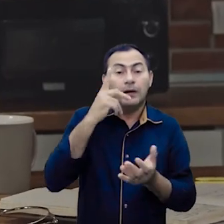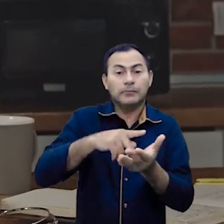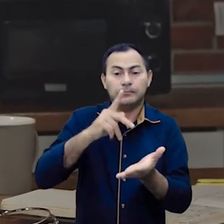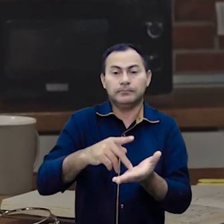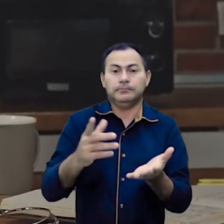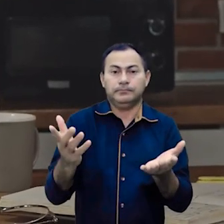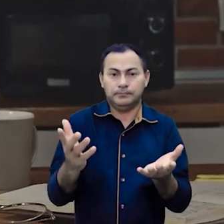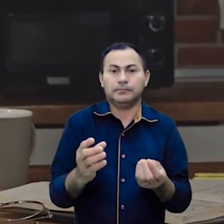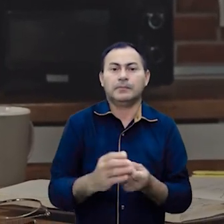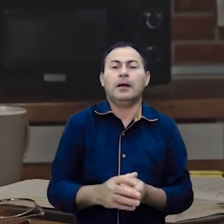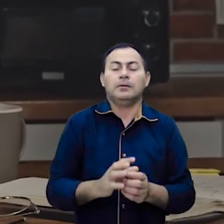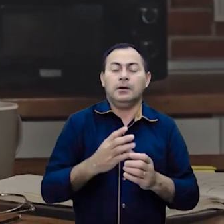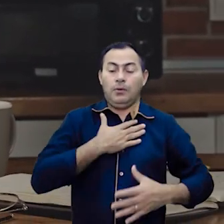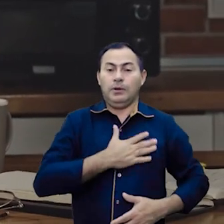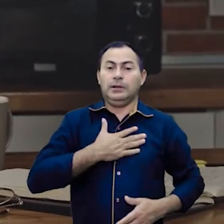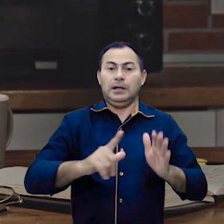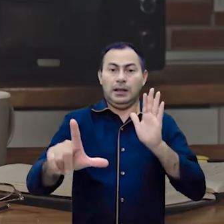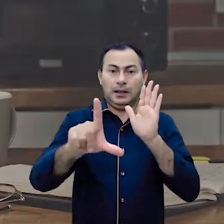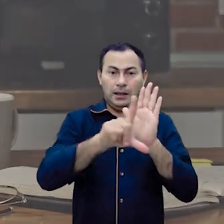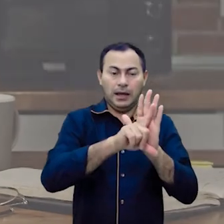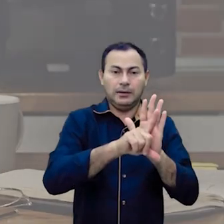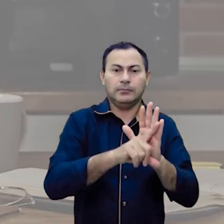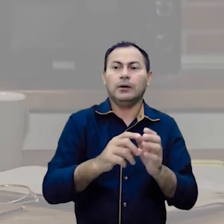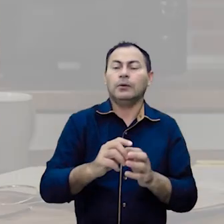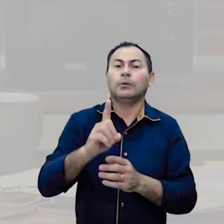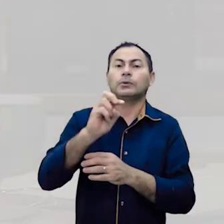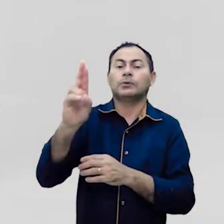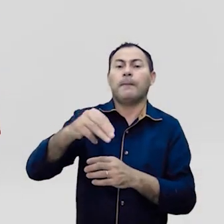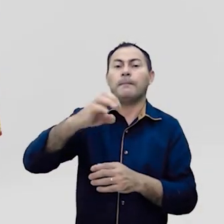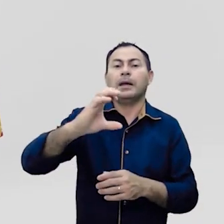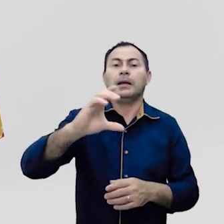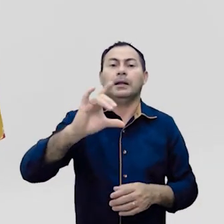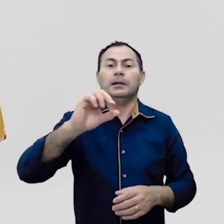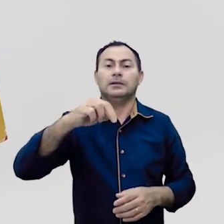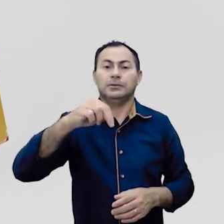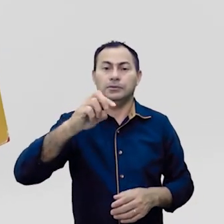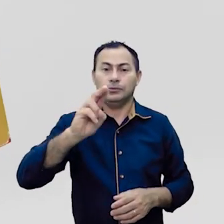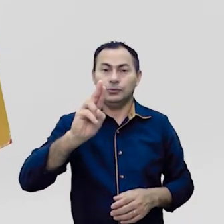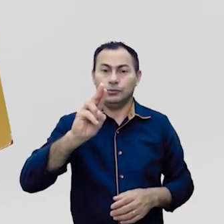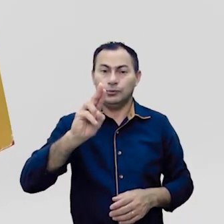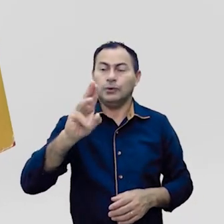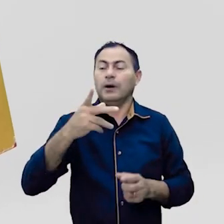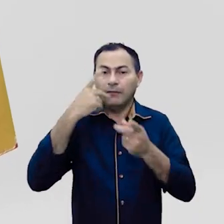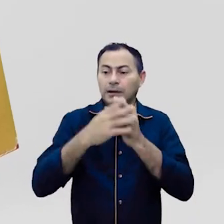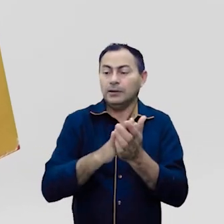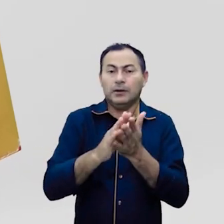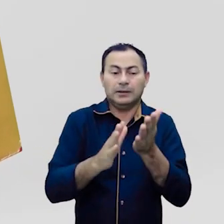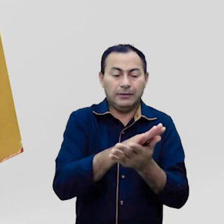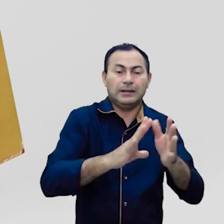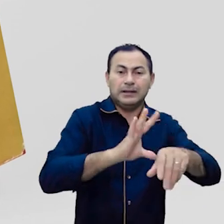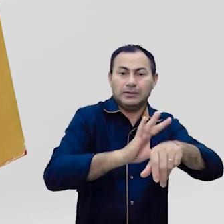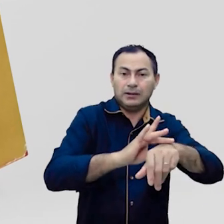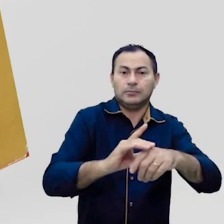questão Então vai realmente apreciar essas leis o médico chamado Doutor escreveu um bonito livro que se intitula